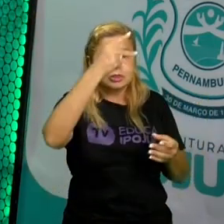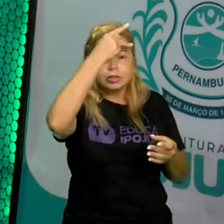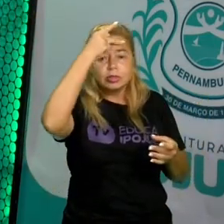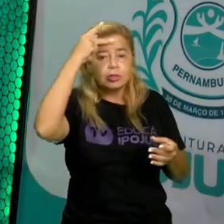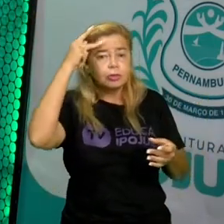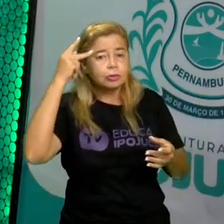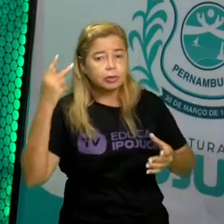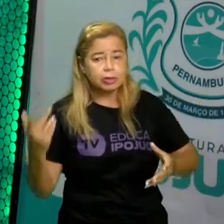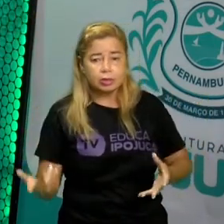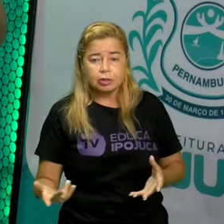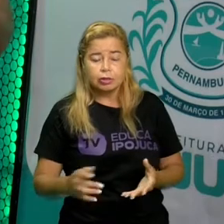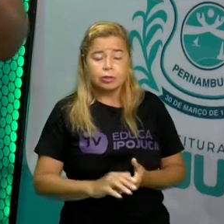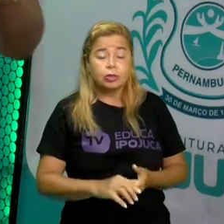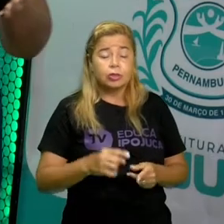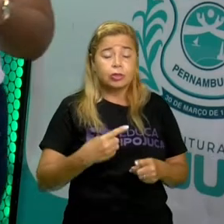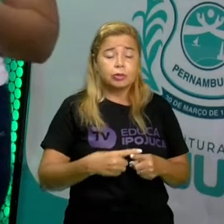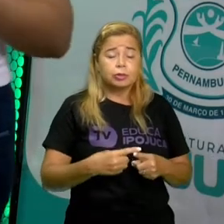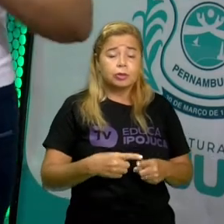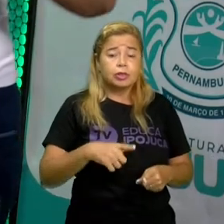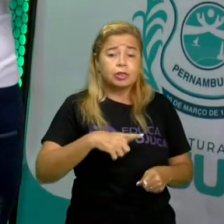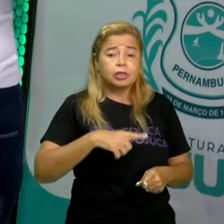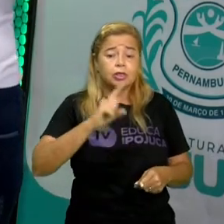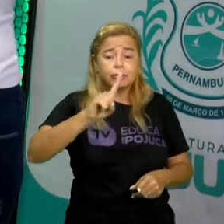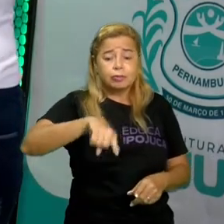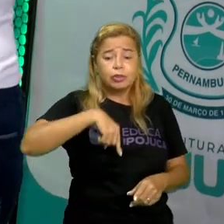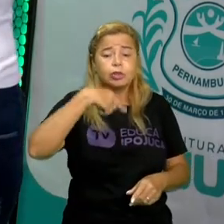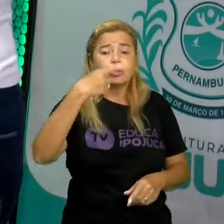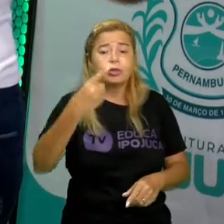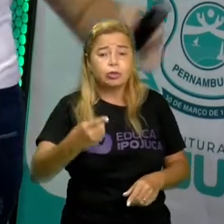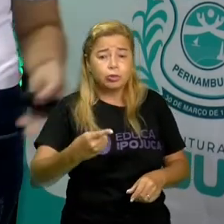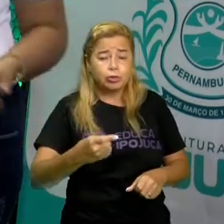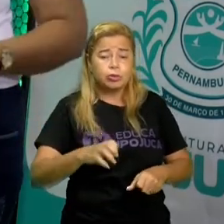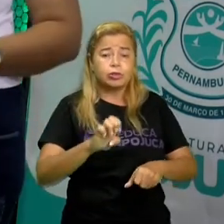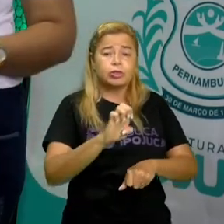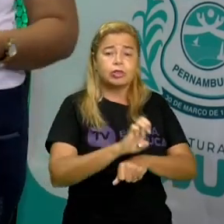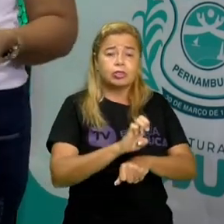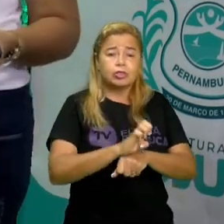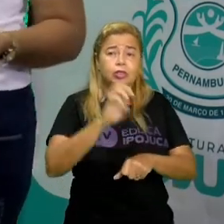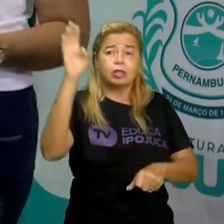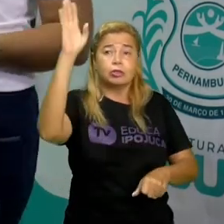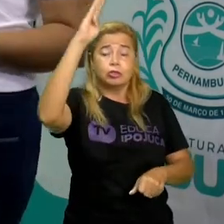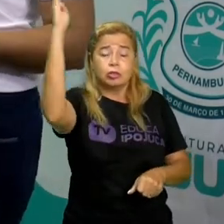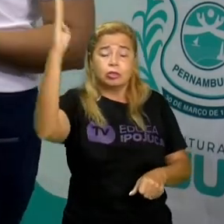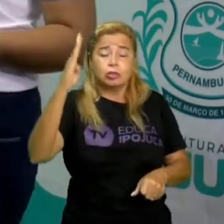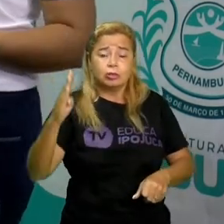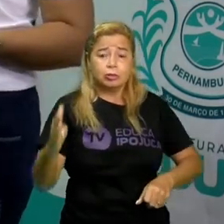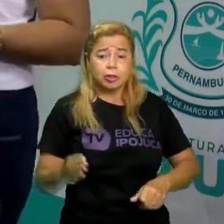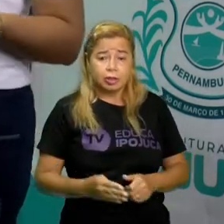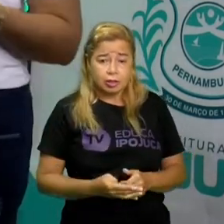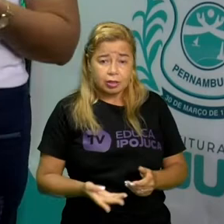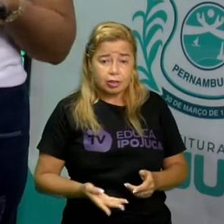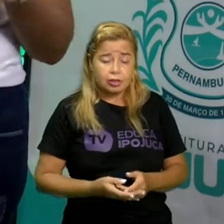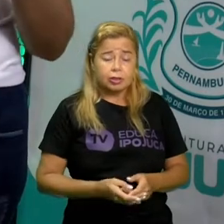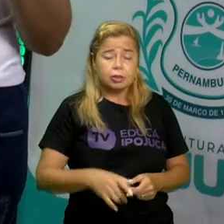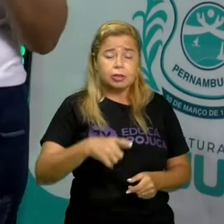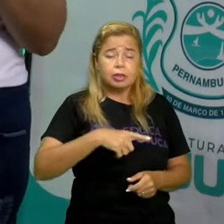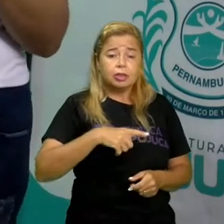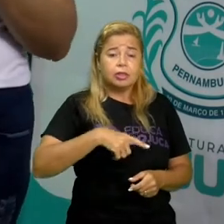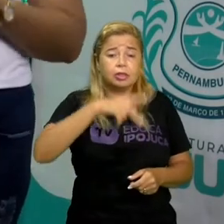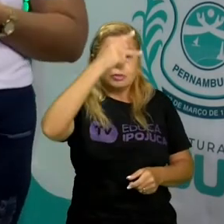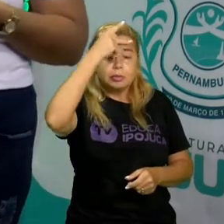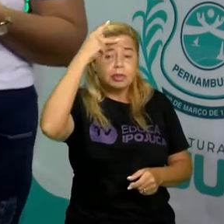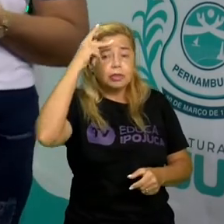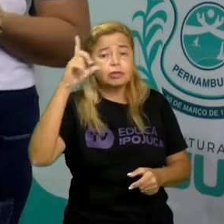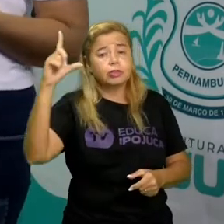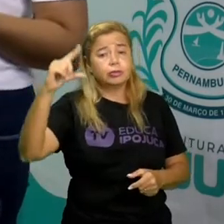que tem outros estados do Brasil que tem uma quantidade de terra maior, de área, porém, a quantidade de